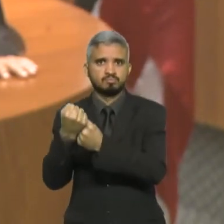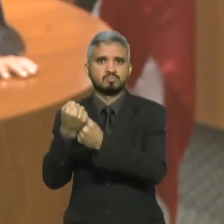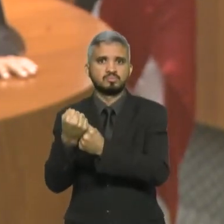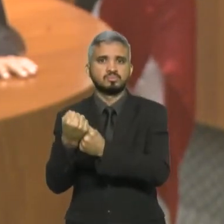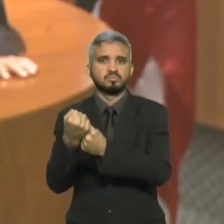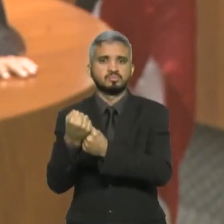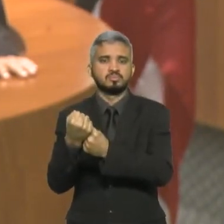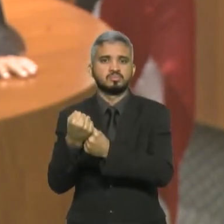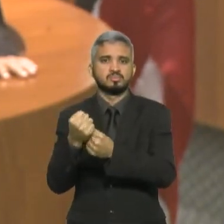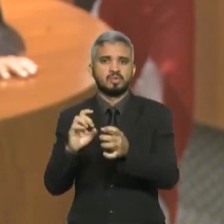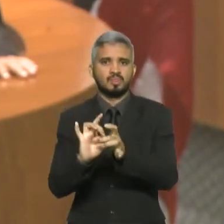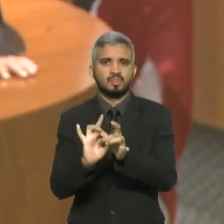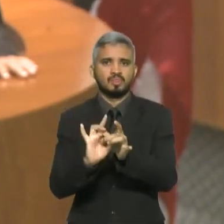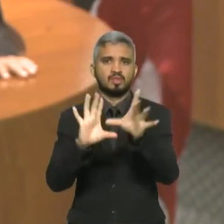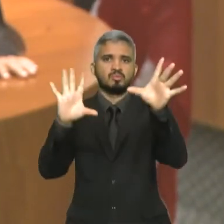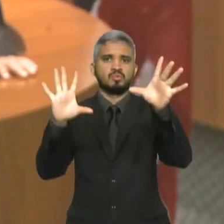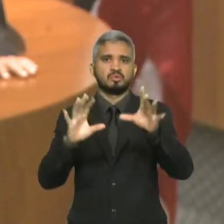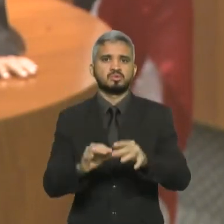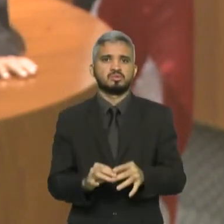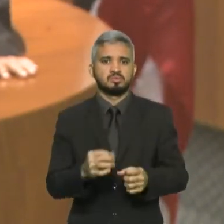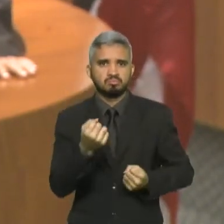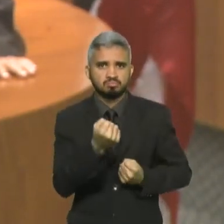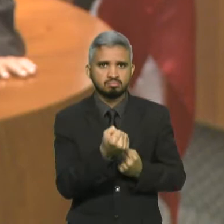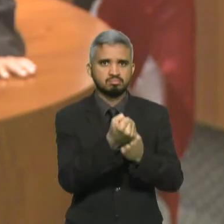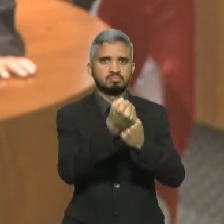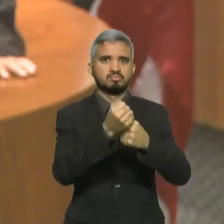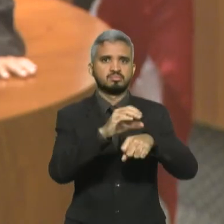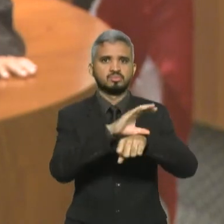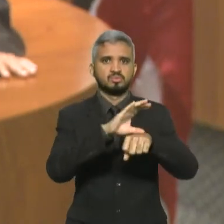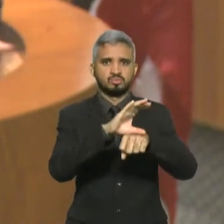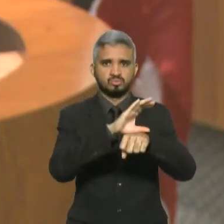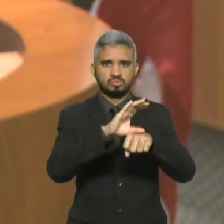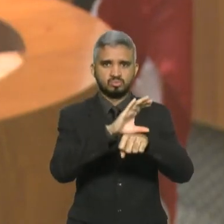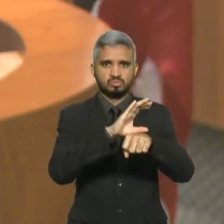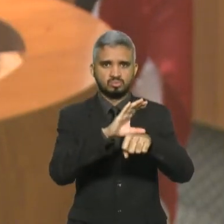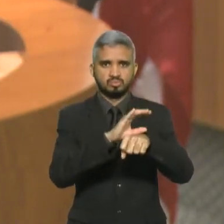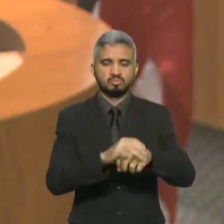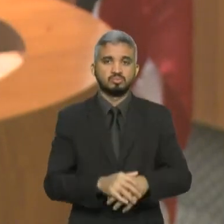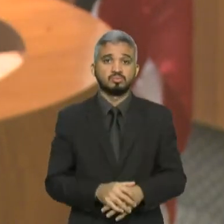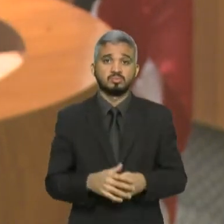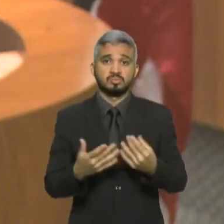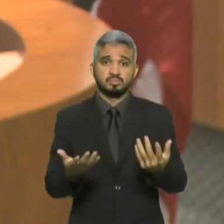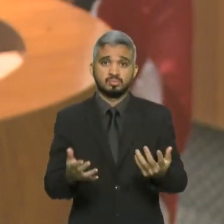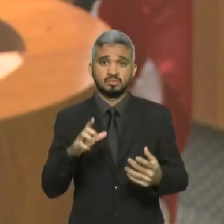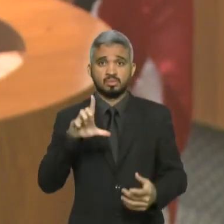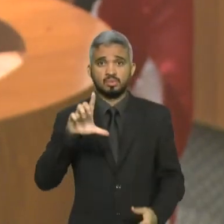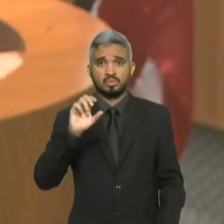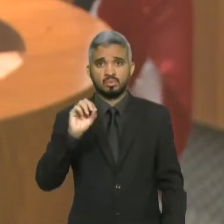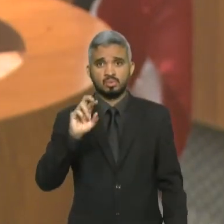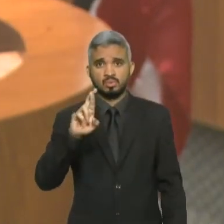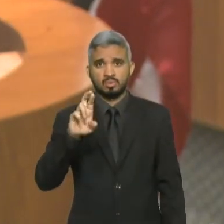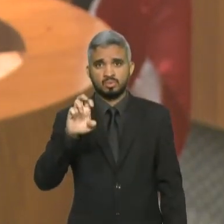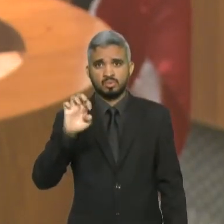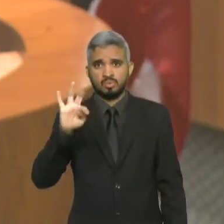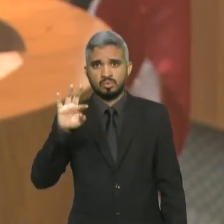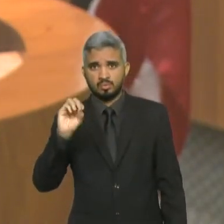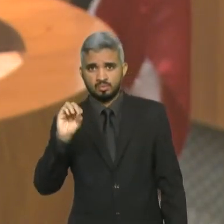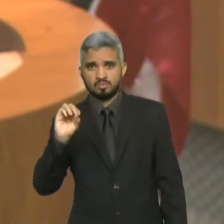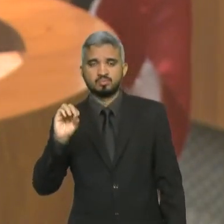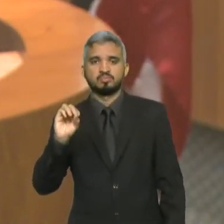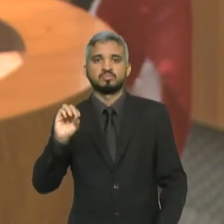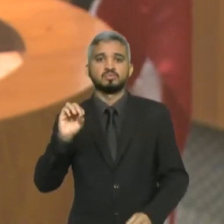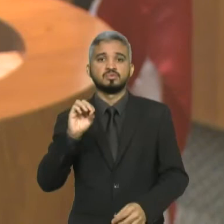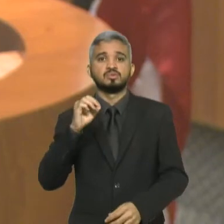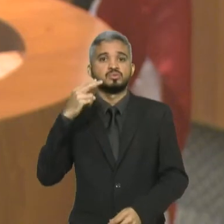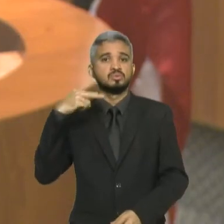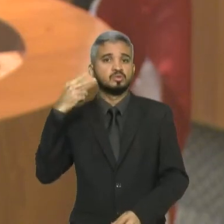a democracia, é a Constituição. E em Loreto tive a felicidade de atender o convite do vereador Zé